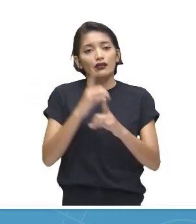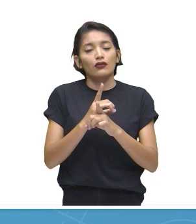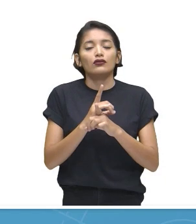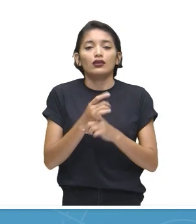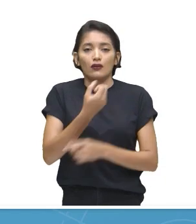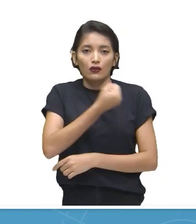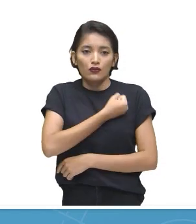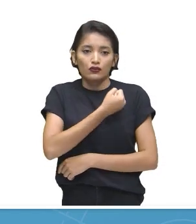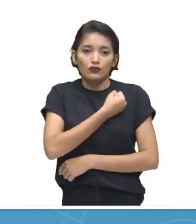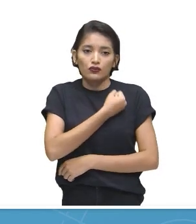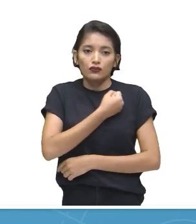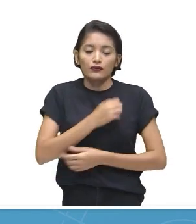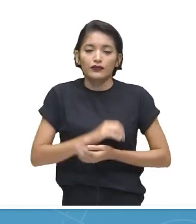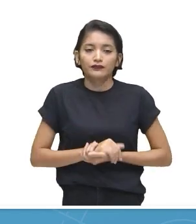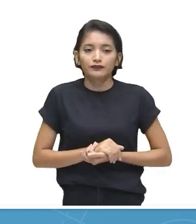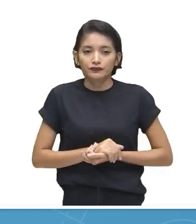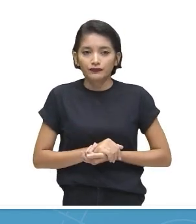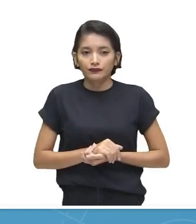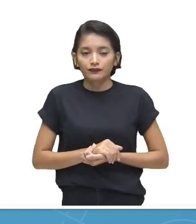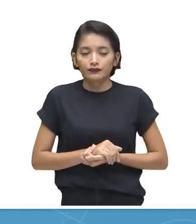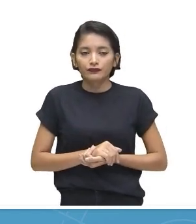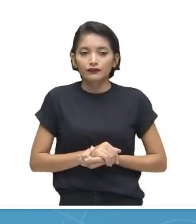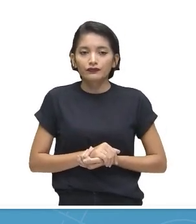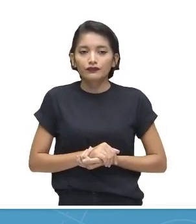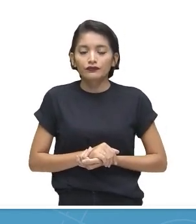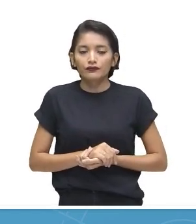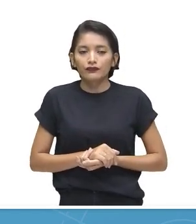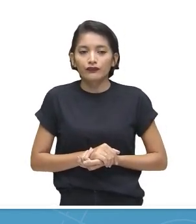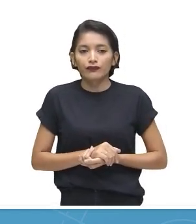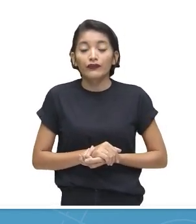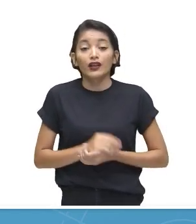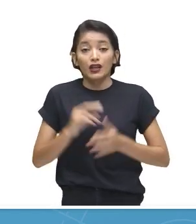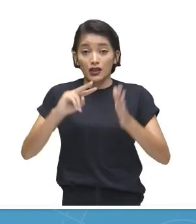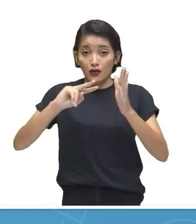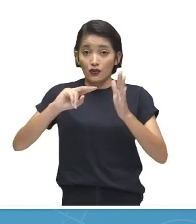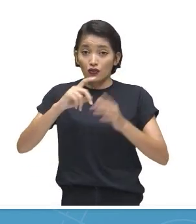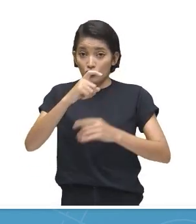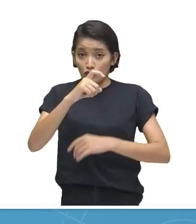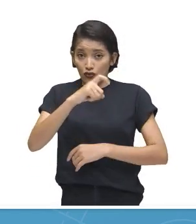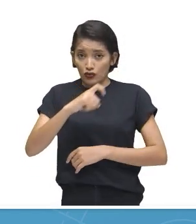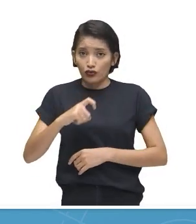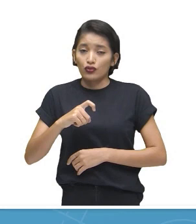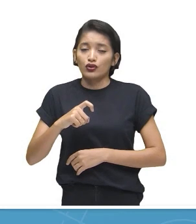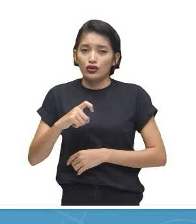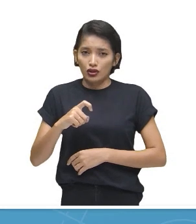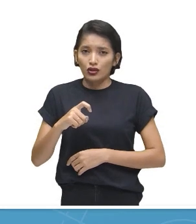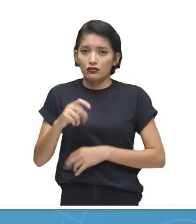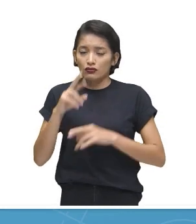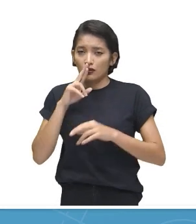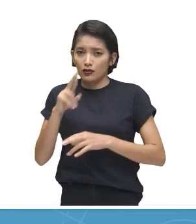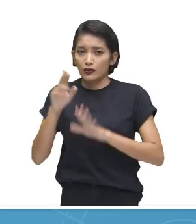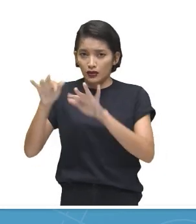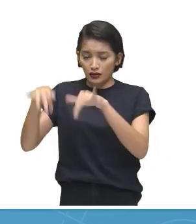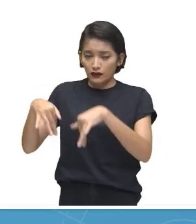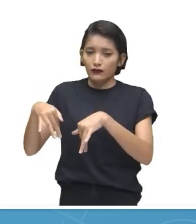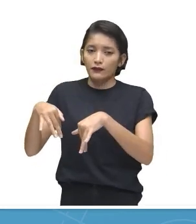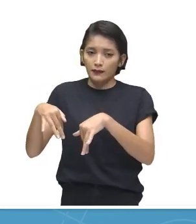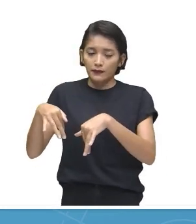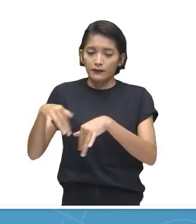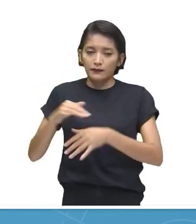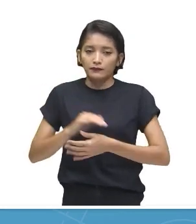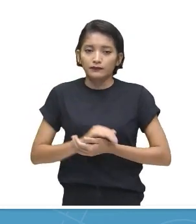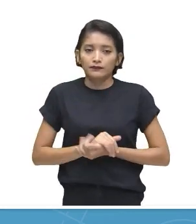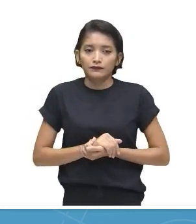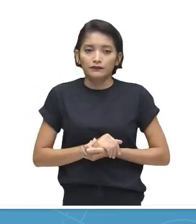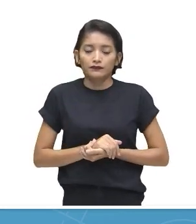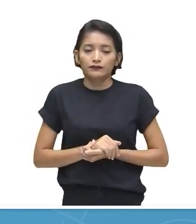de 500, que é a metade de 1000. Então o seu x, ele vai ser, lá no finalzinho já da conta, a gente vai